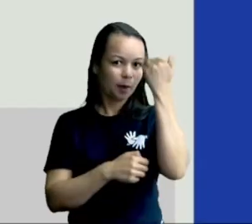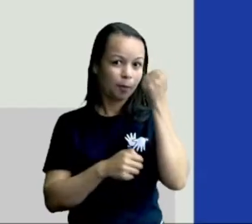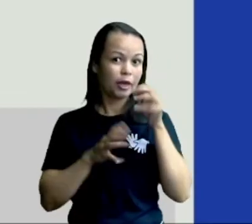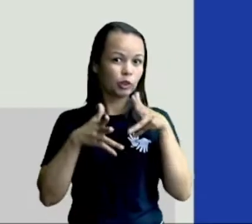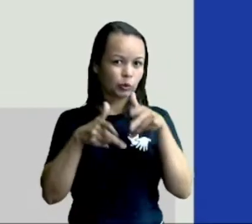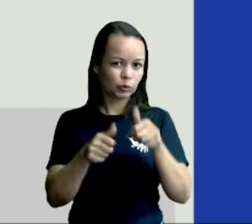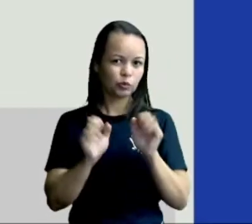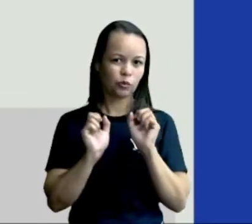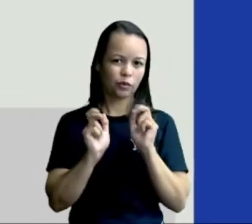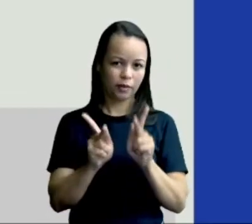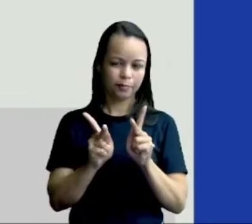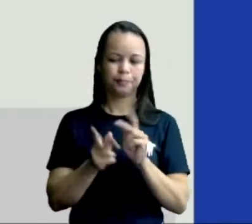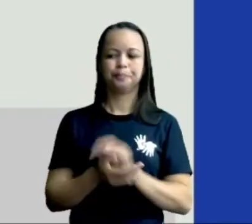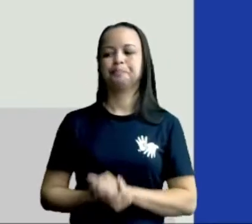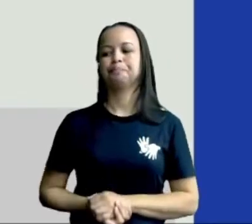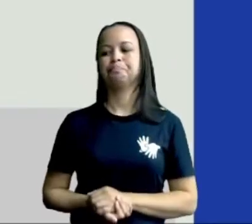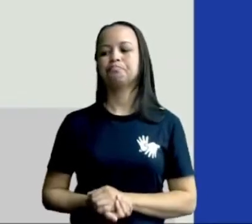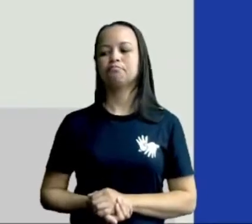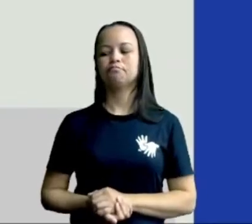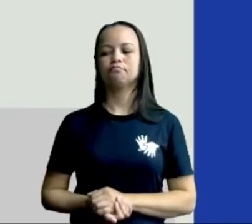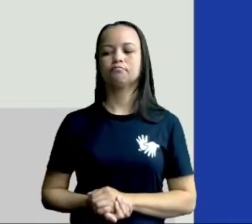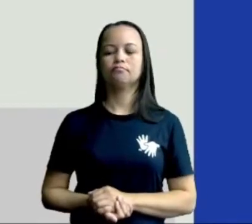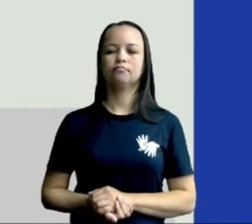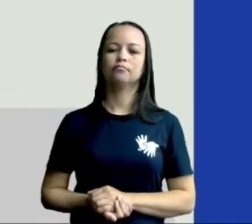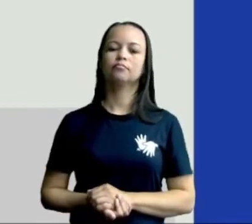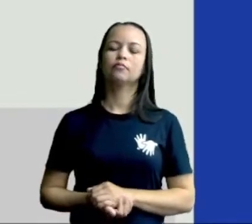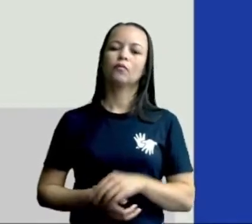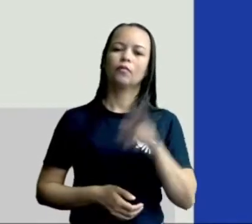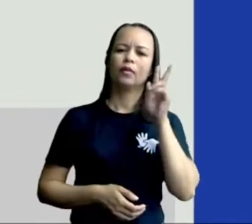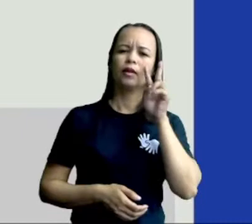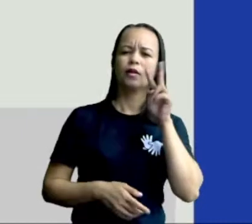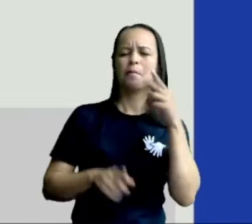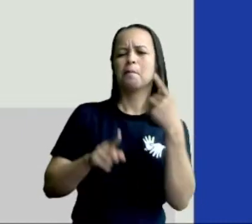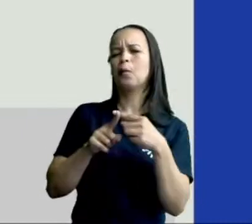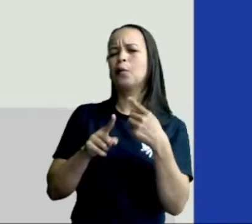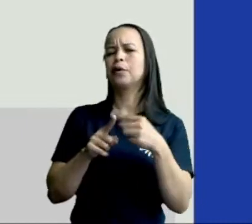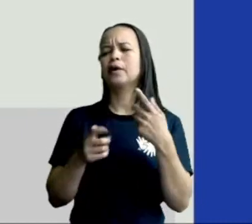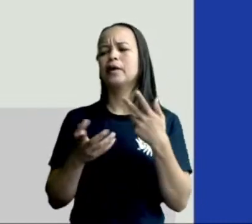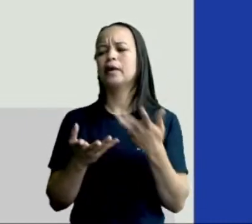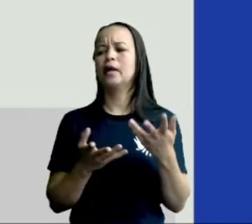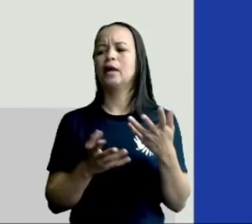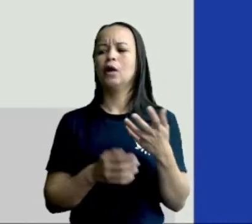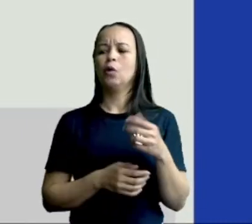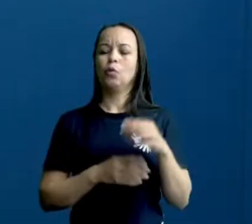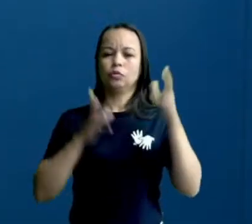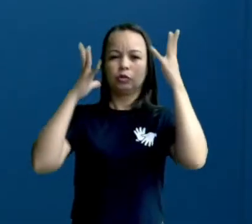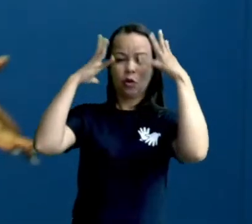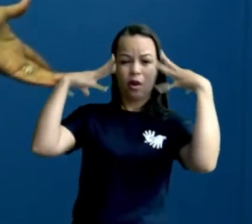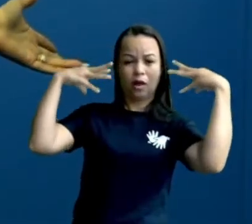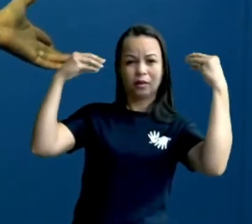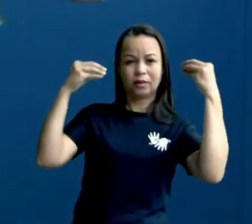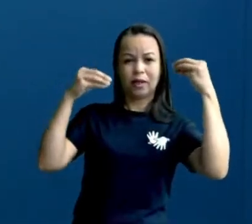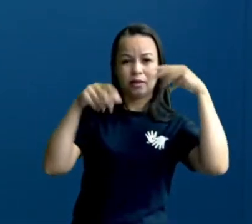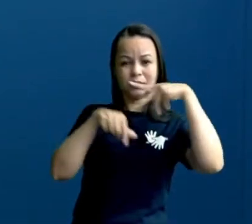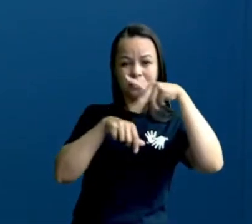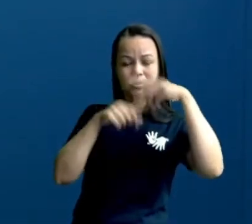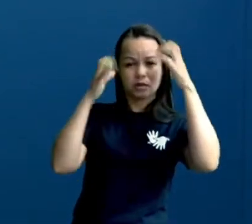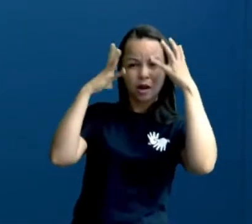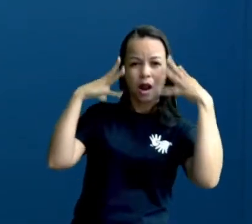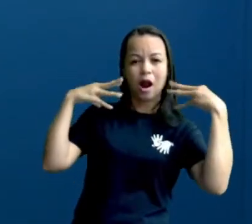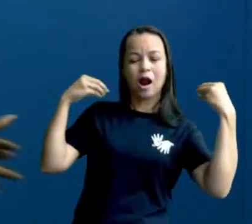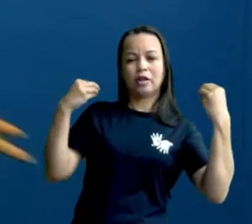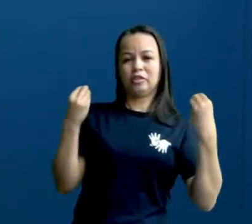lá. Vamos relembrar o porquê que os holandeses invadiram o Brasil. Você já parou para perguntar? Ô, professora,